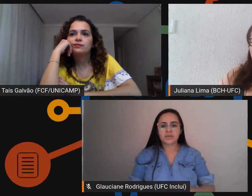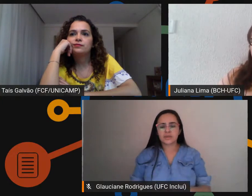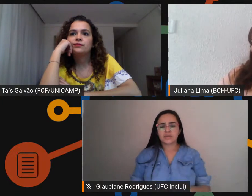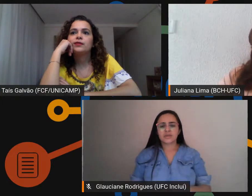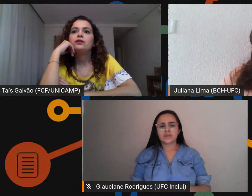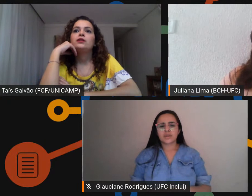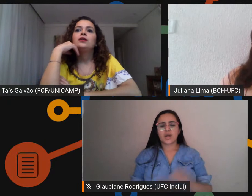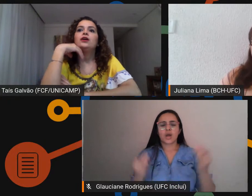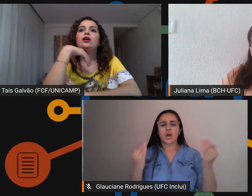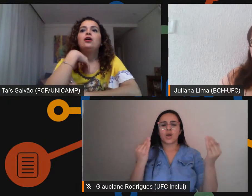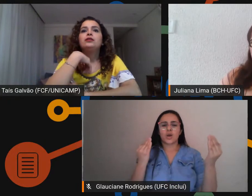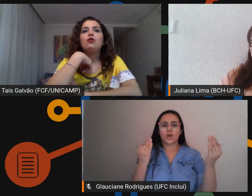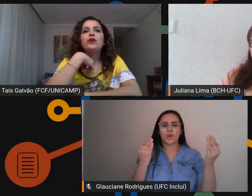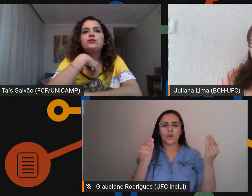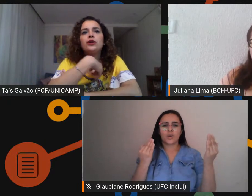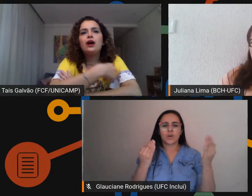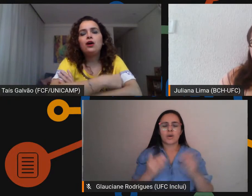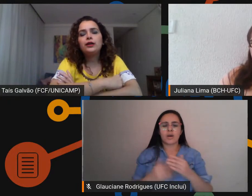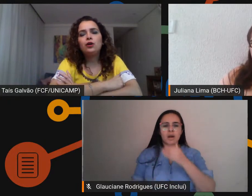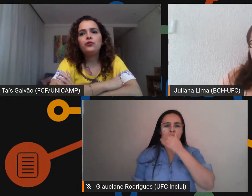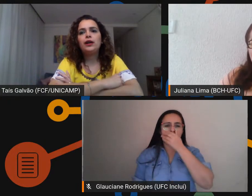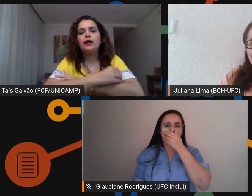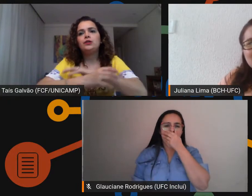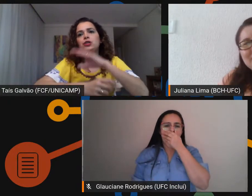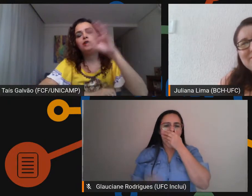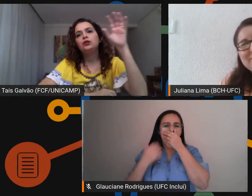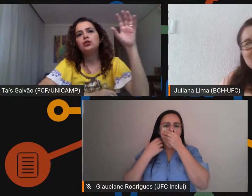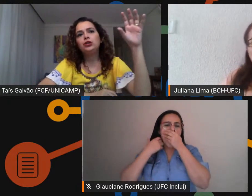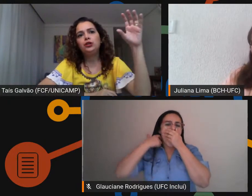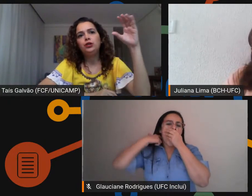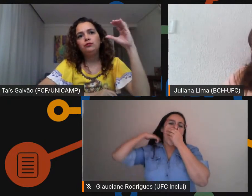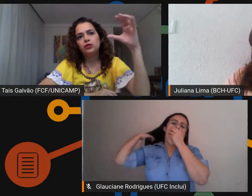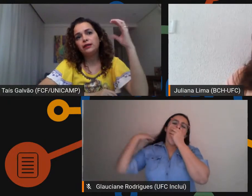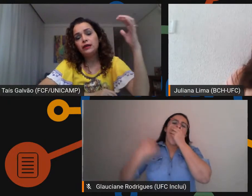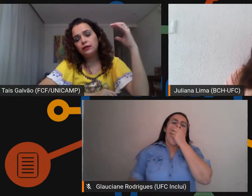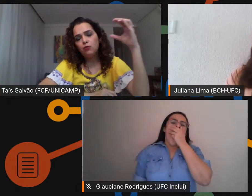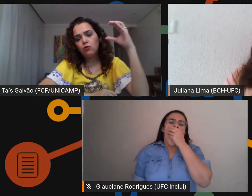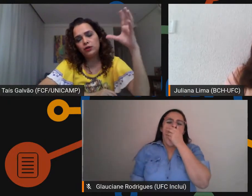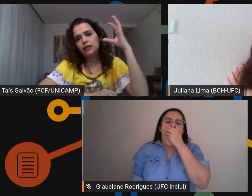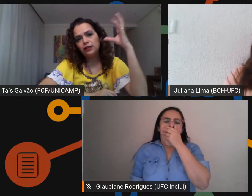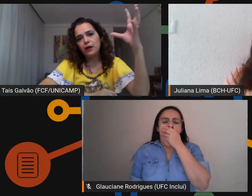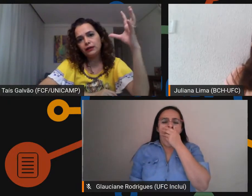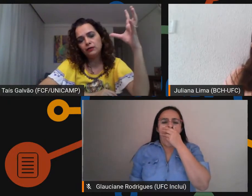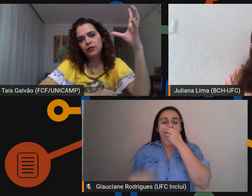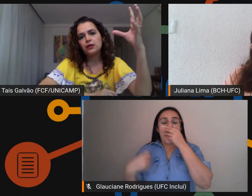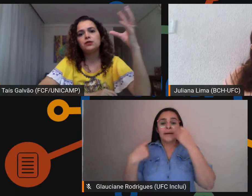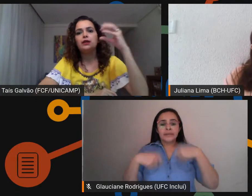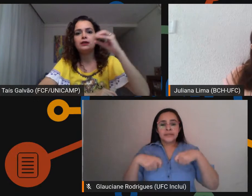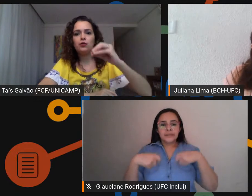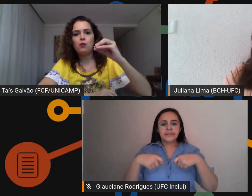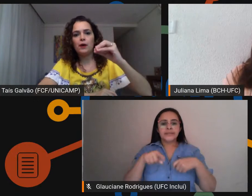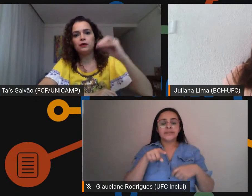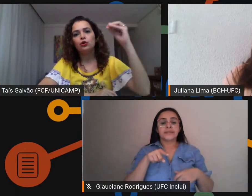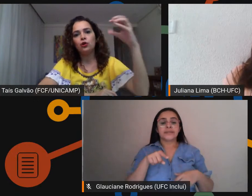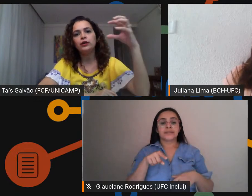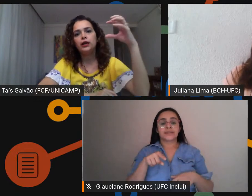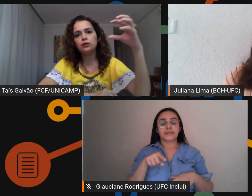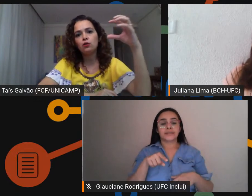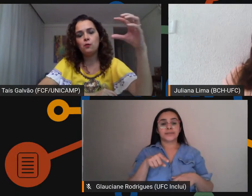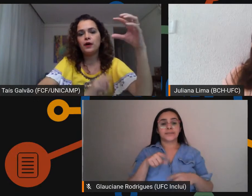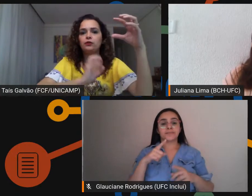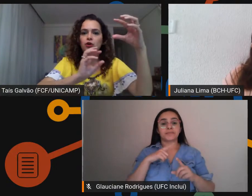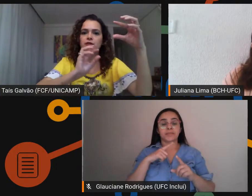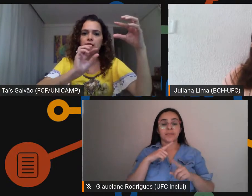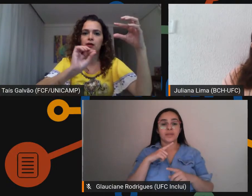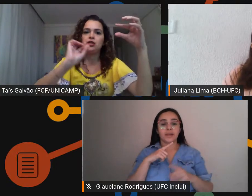a intervenção sem ou com. Talvez tá? Foi na hora que eu falei de você tem que ter um, quando você tem uma intervenção, você tem que ter um comparador, nem